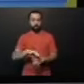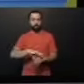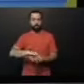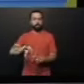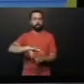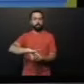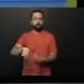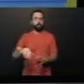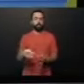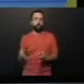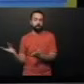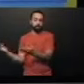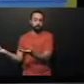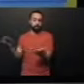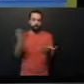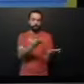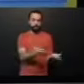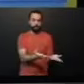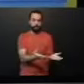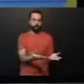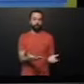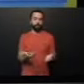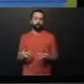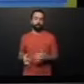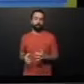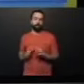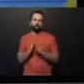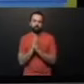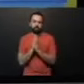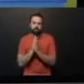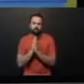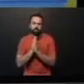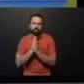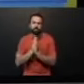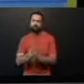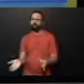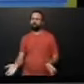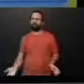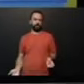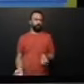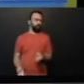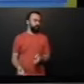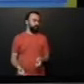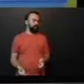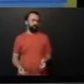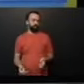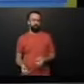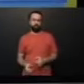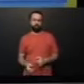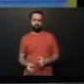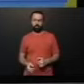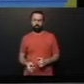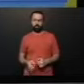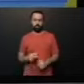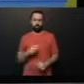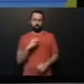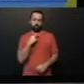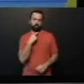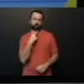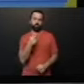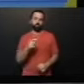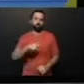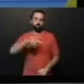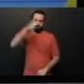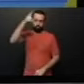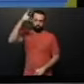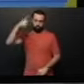conselho, um convite ou até mesmo uma súplica, né? Alguém pedindo para alguém fazer algo. A entonação da